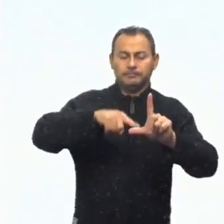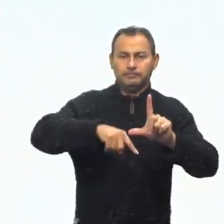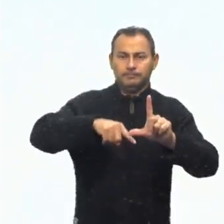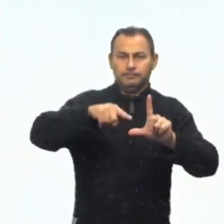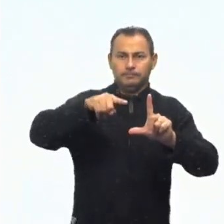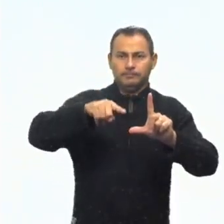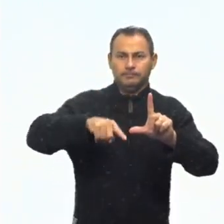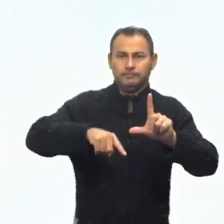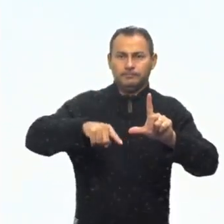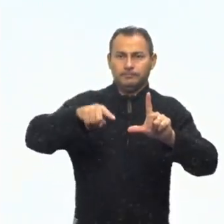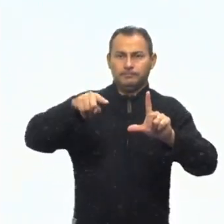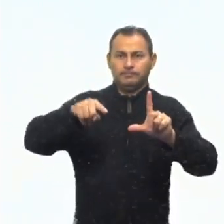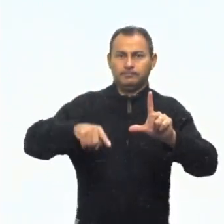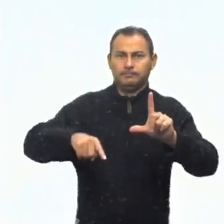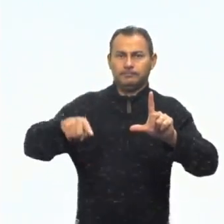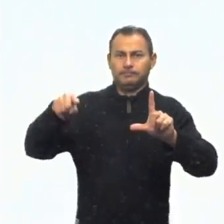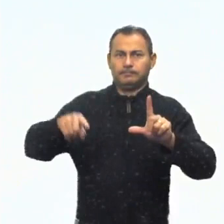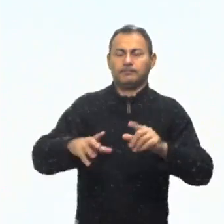sinal analógico.